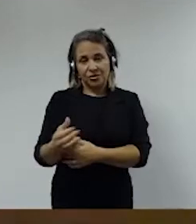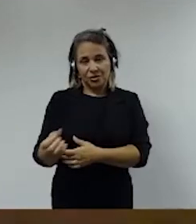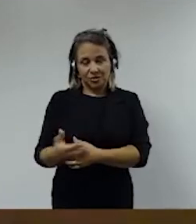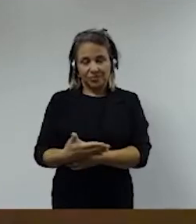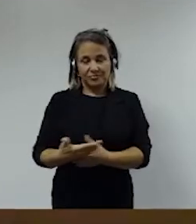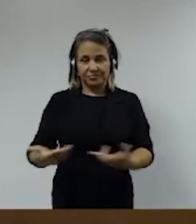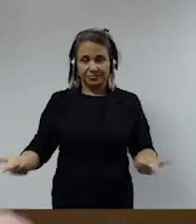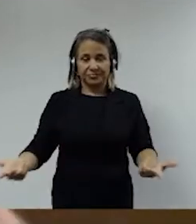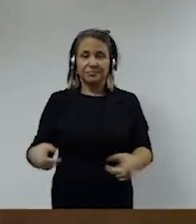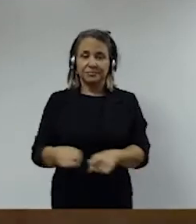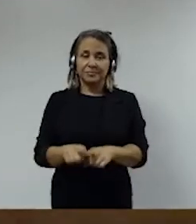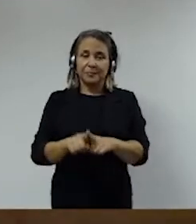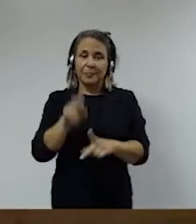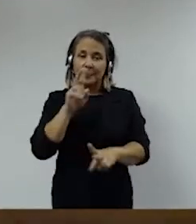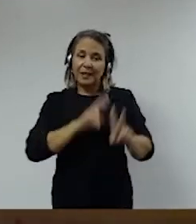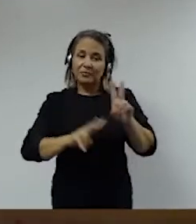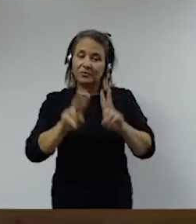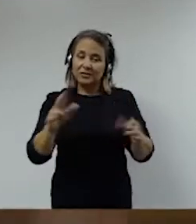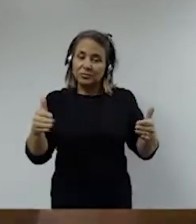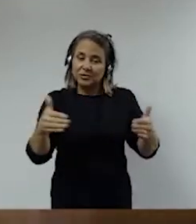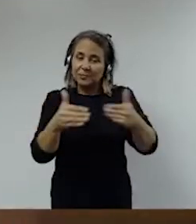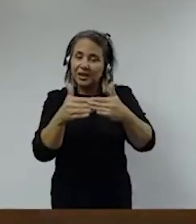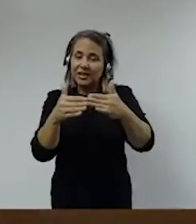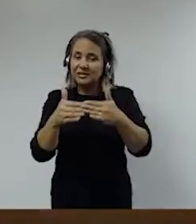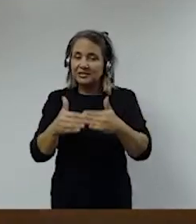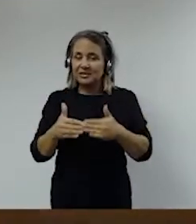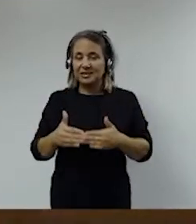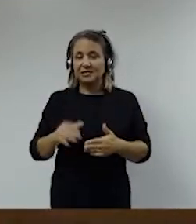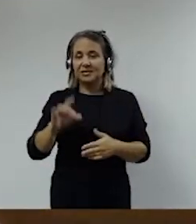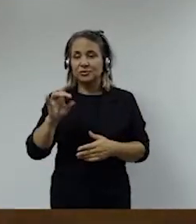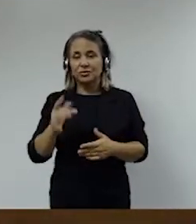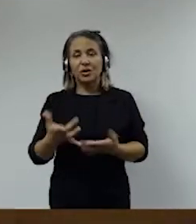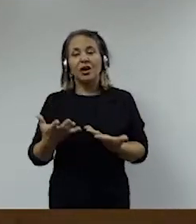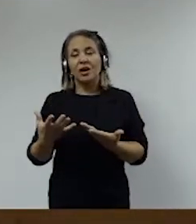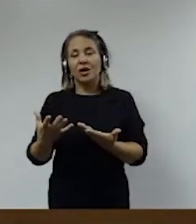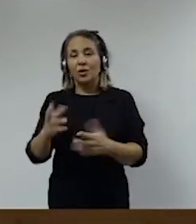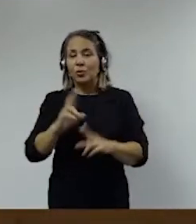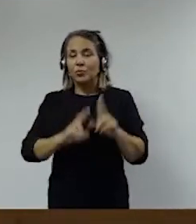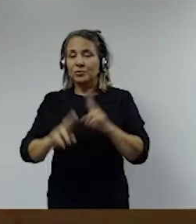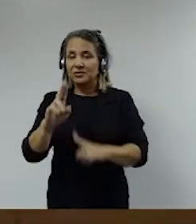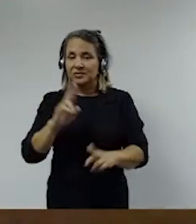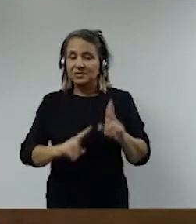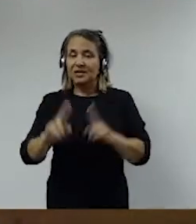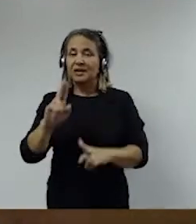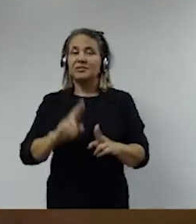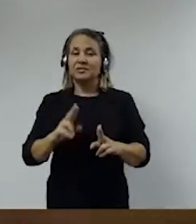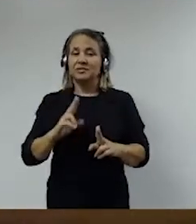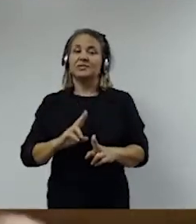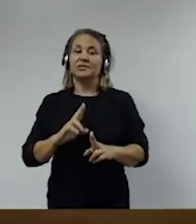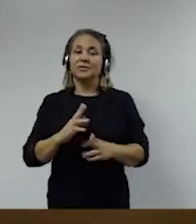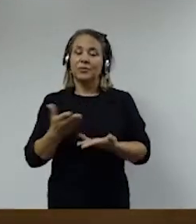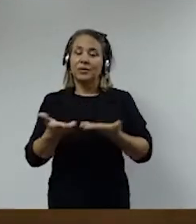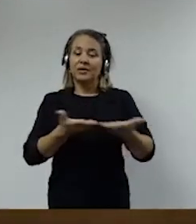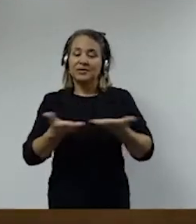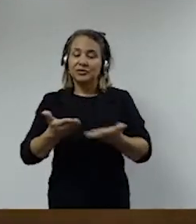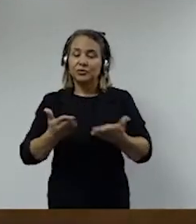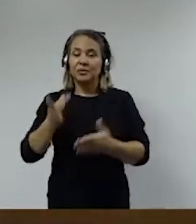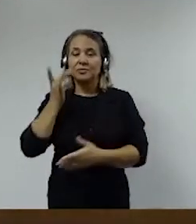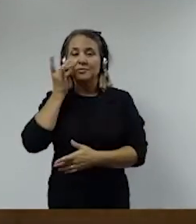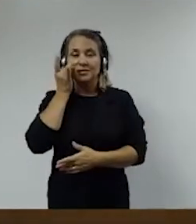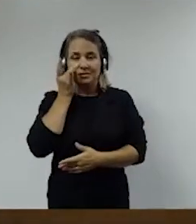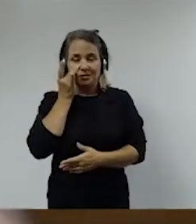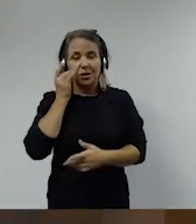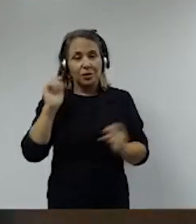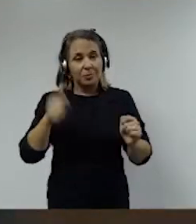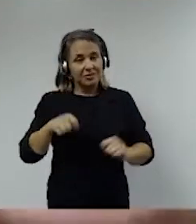que a visão sempre foi muito restrita, porque se dava preferência ao atendimento presencial. O que a gente precisa analisar